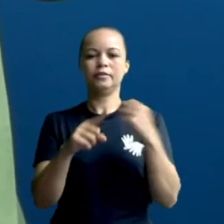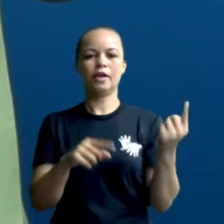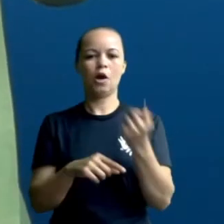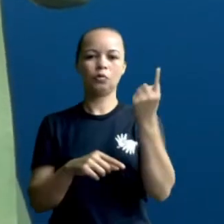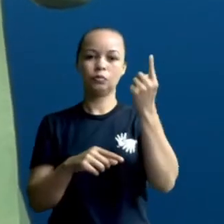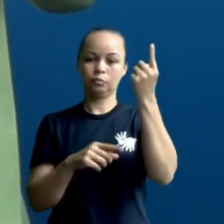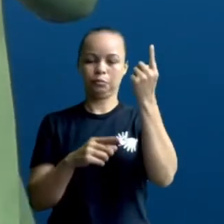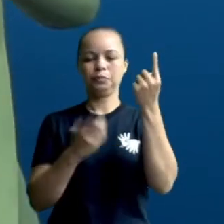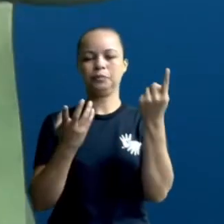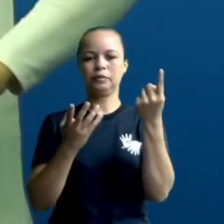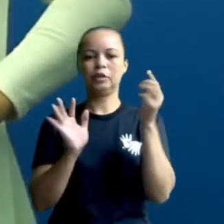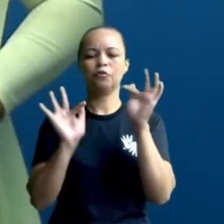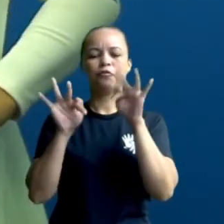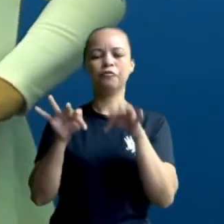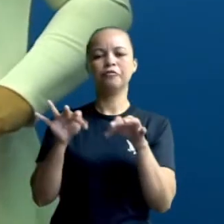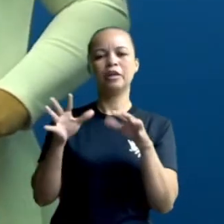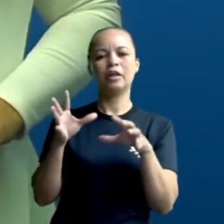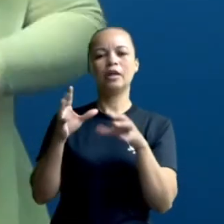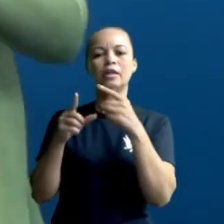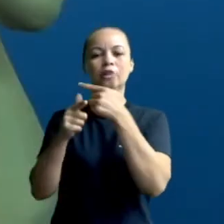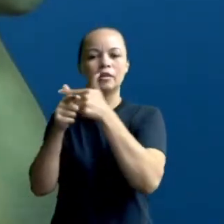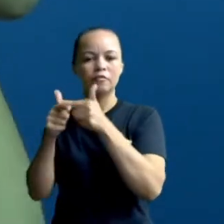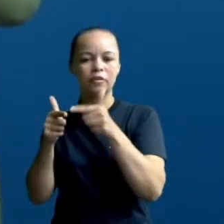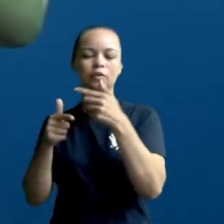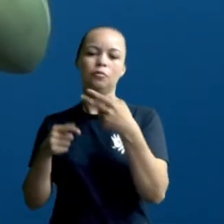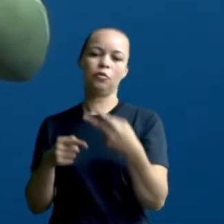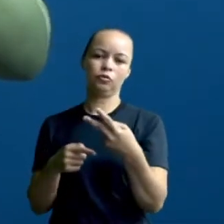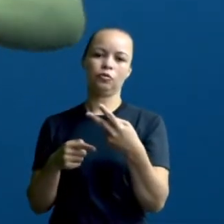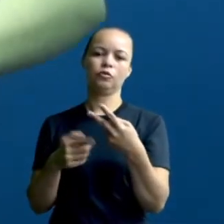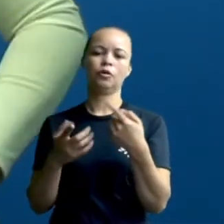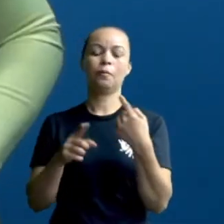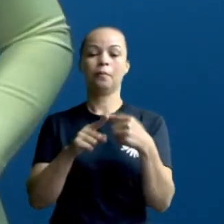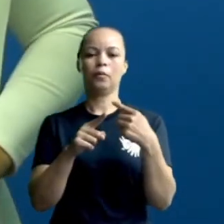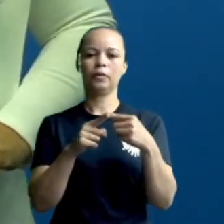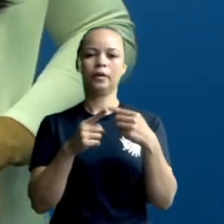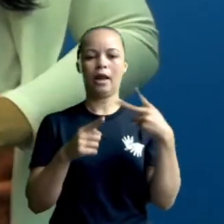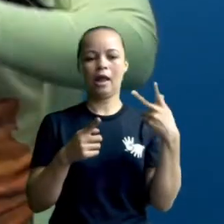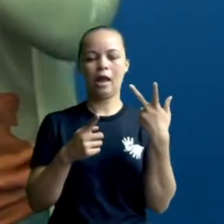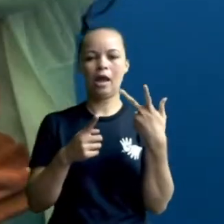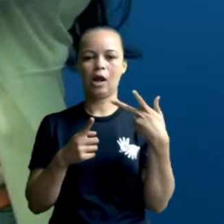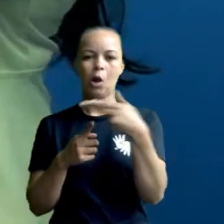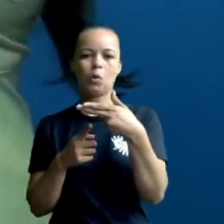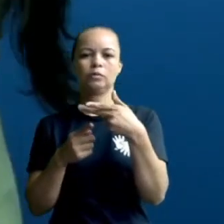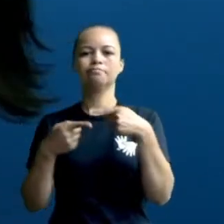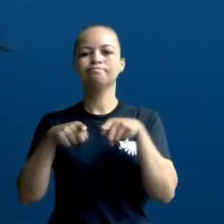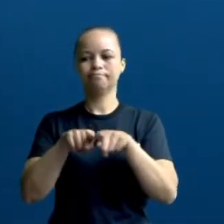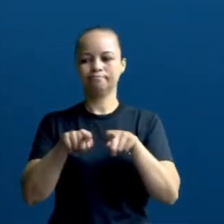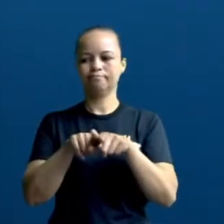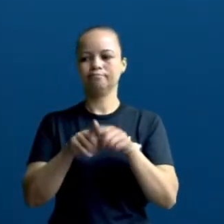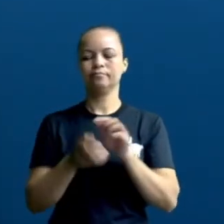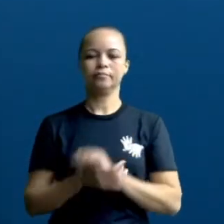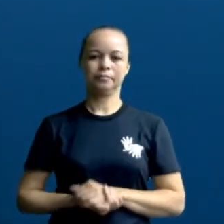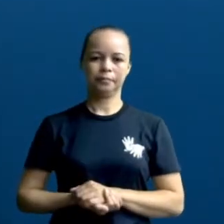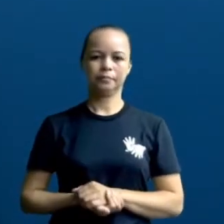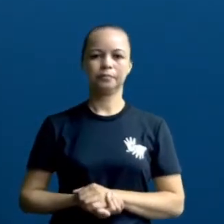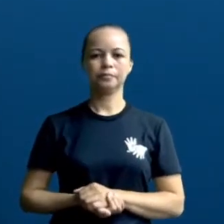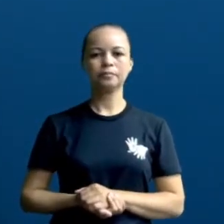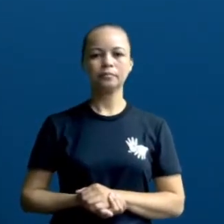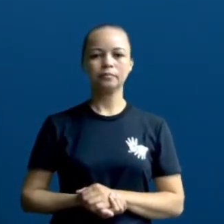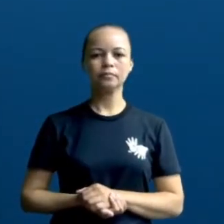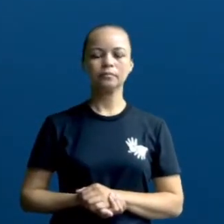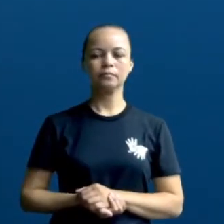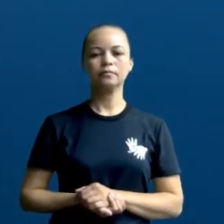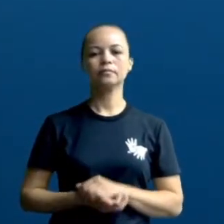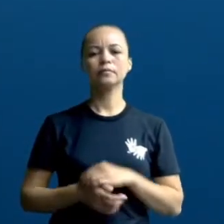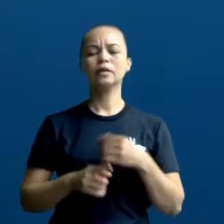final divide por 2, porque o trapézio é uma figura cortada, tá certo? Então, vamos lá. Então, quem